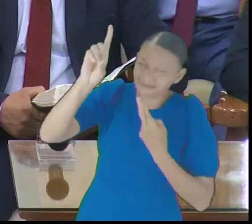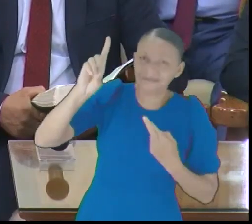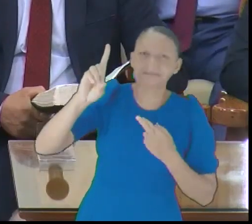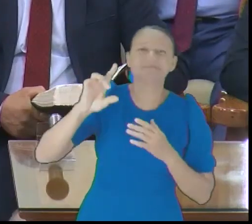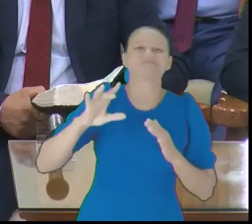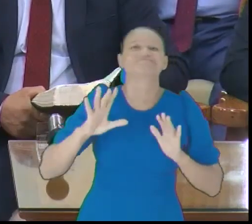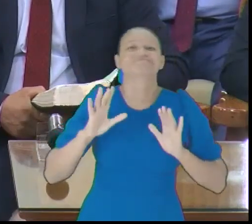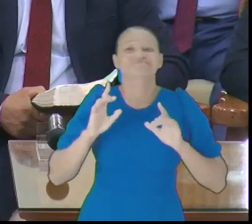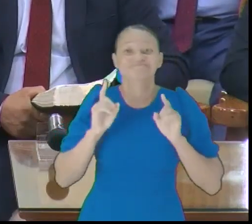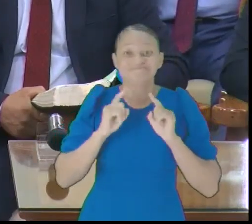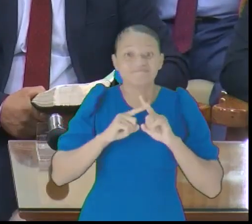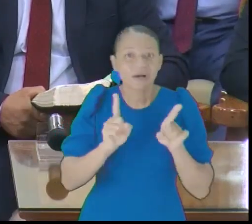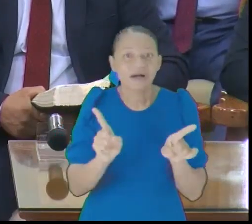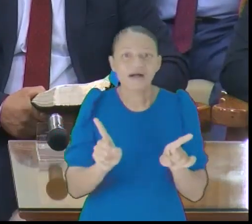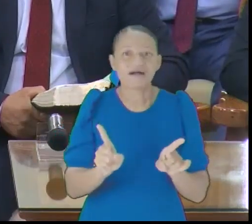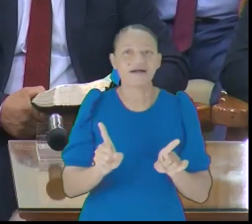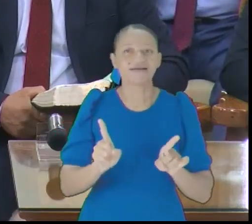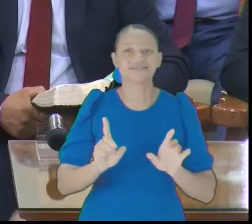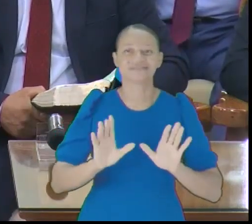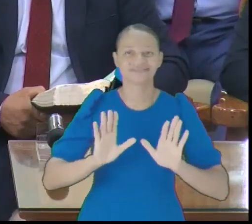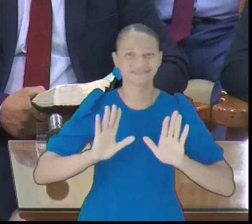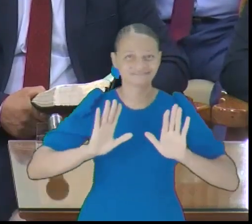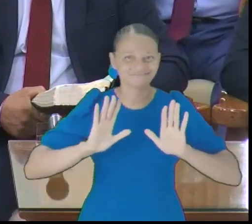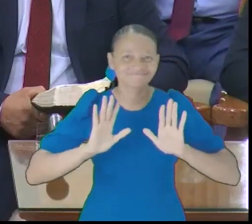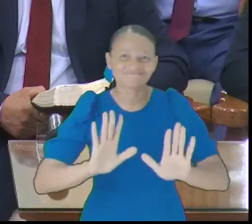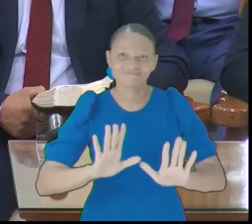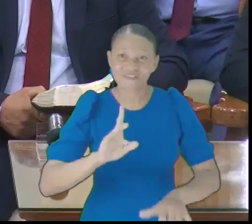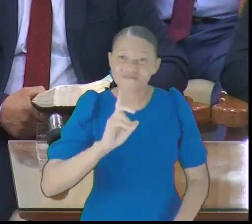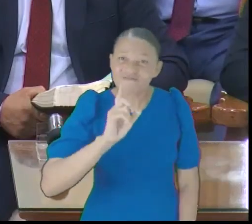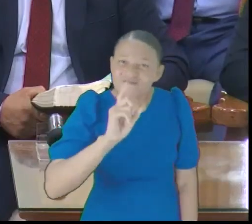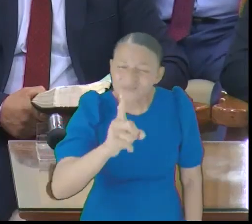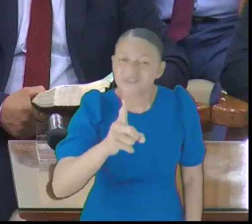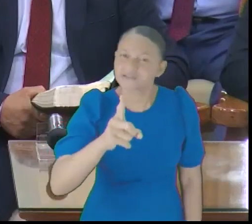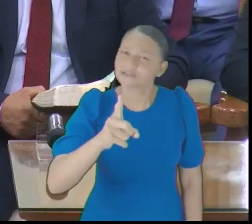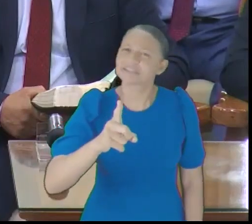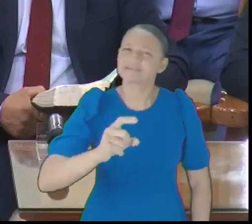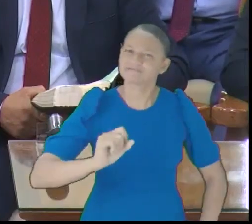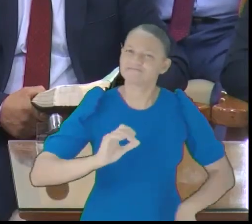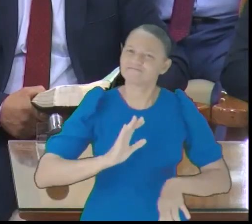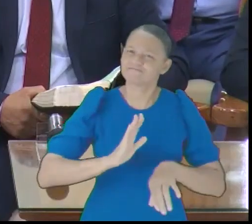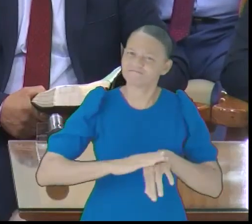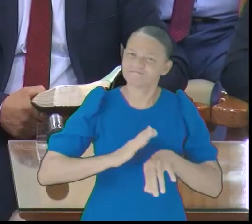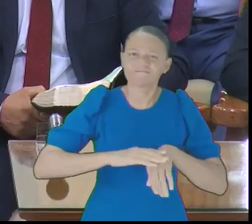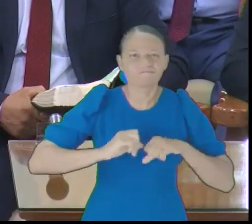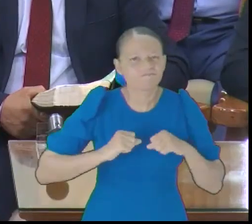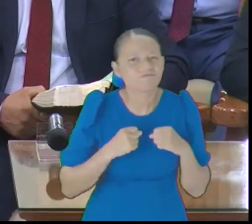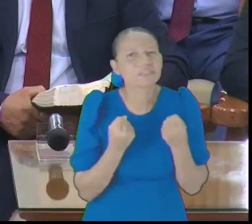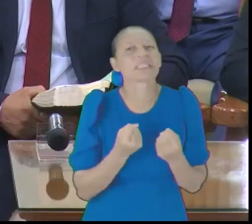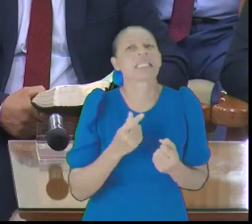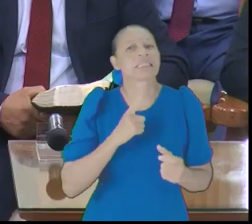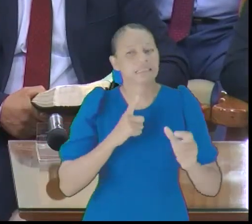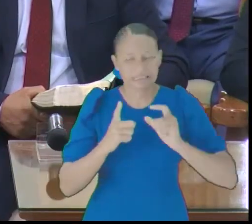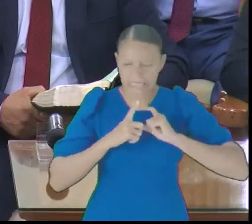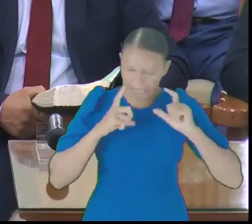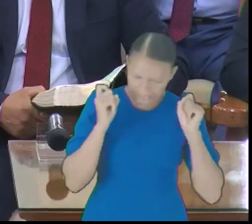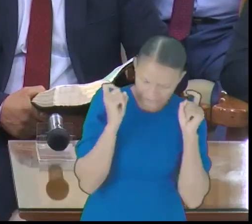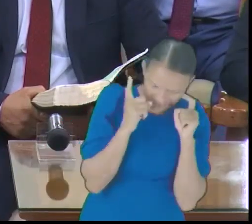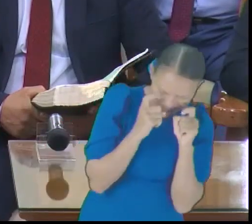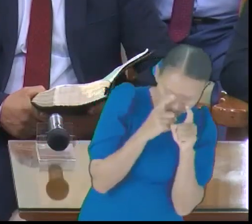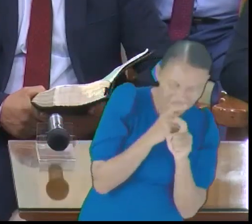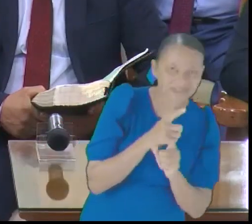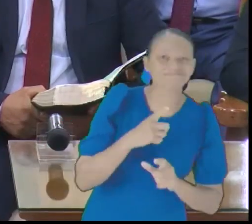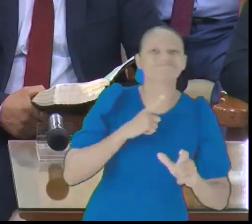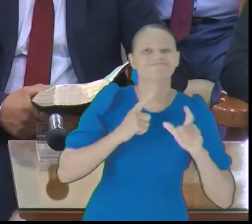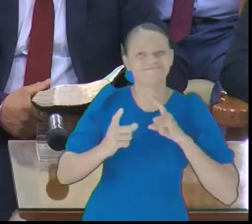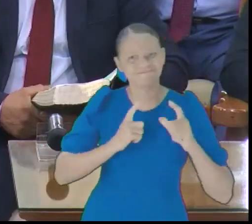Mas você, apesar das dificuldades que você tem passado, apesar dos problemas que